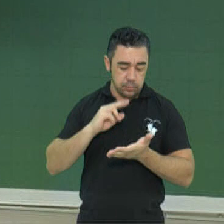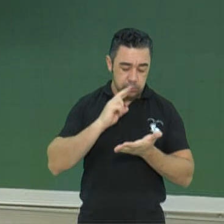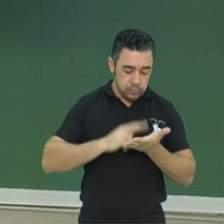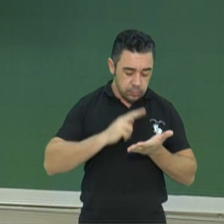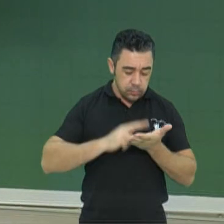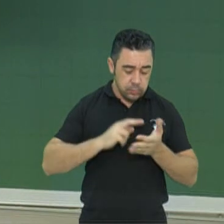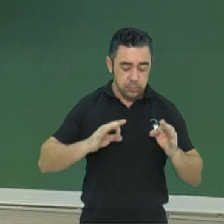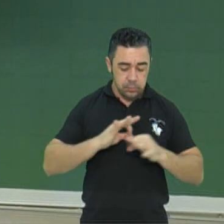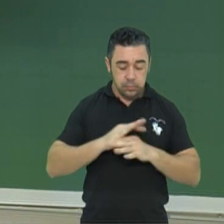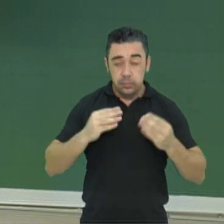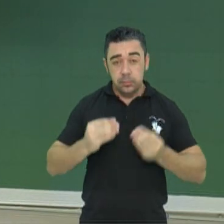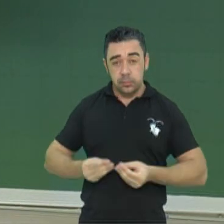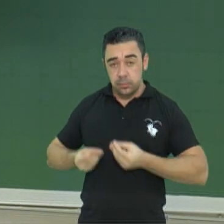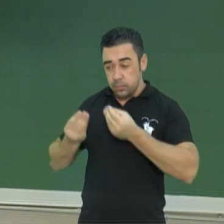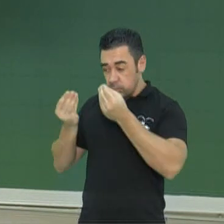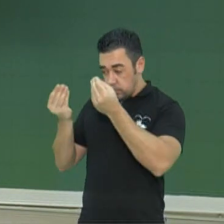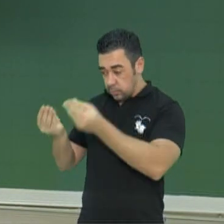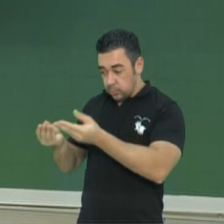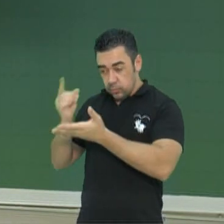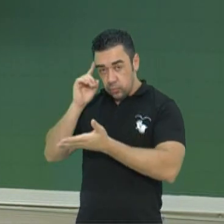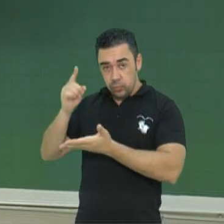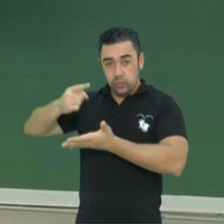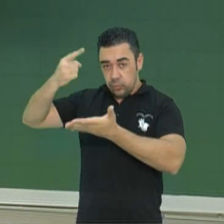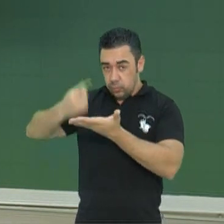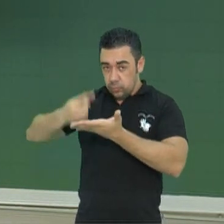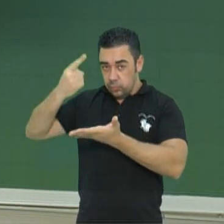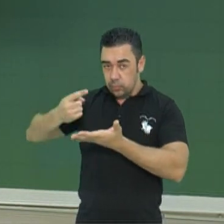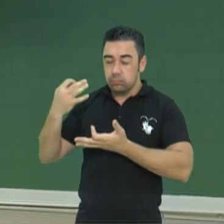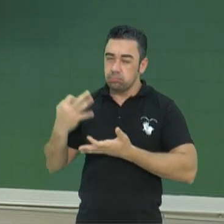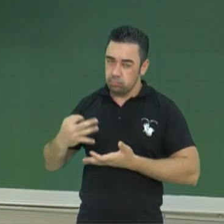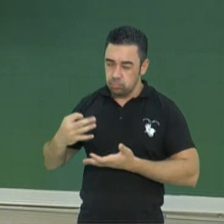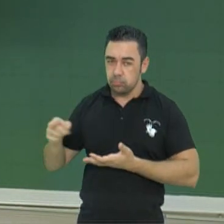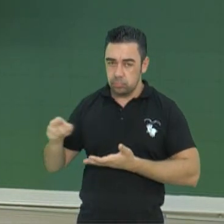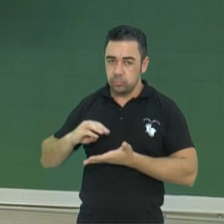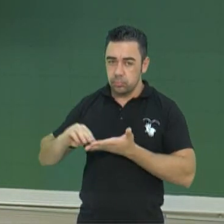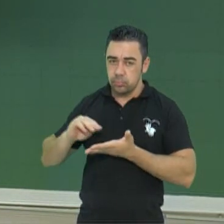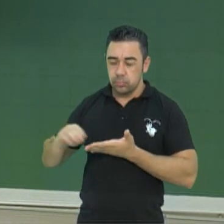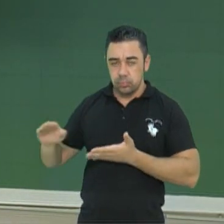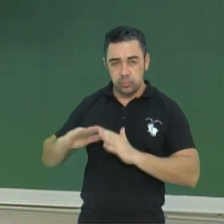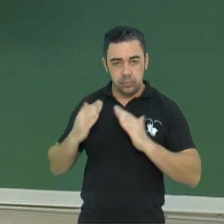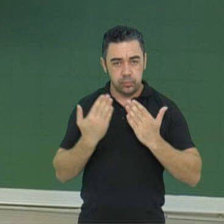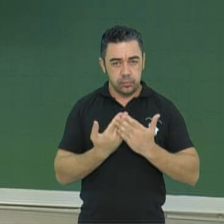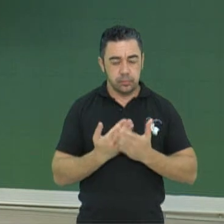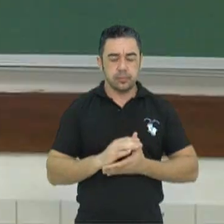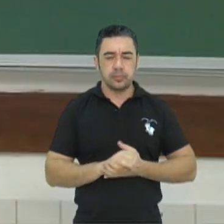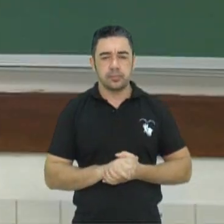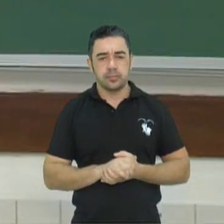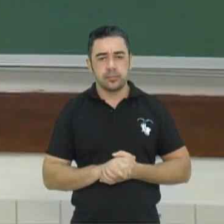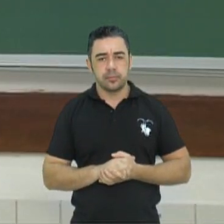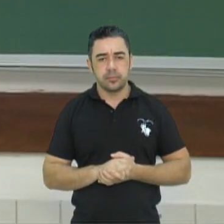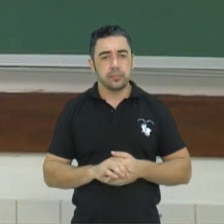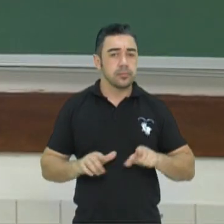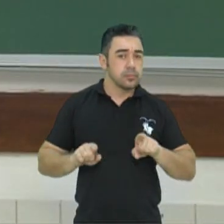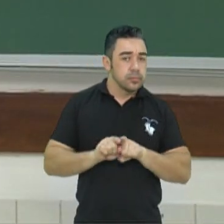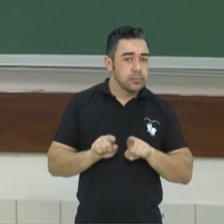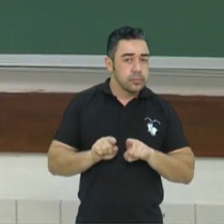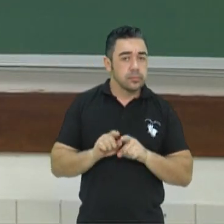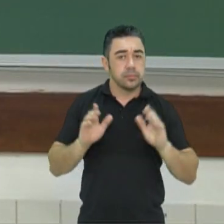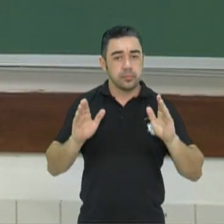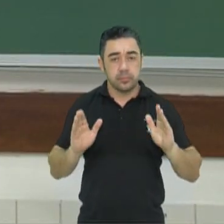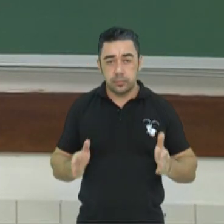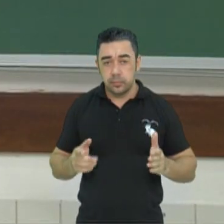com capricho, dedicação e no dia combinado, entregue-as na secretaria do seu colégio. Lembrando, alunos, que nós